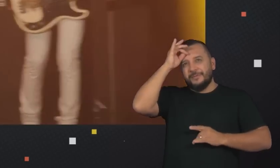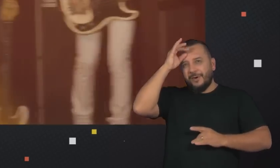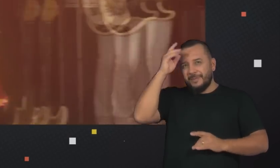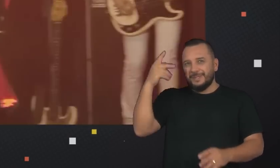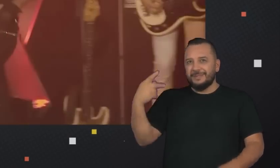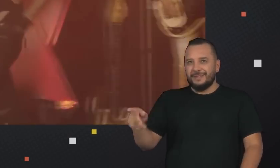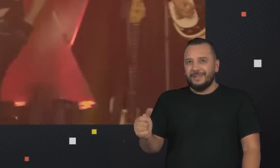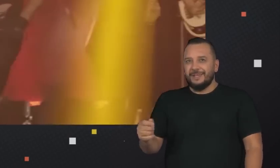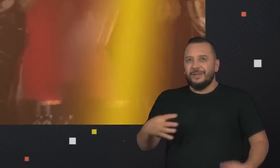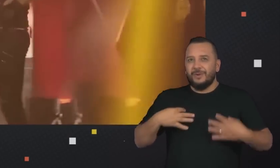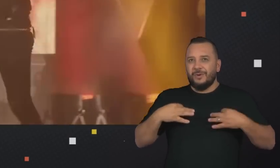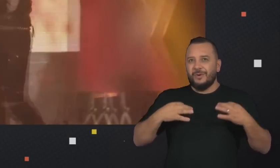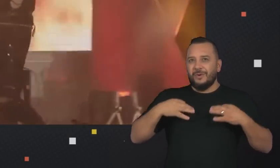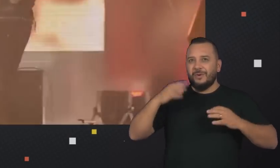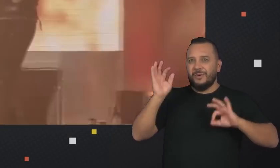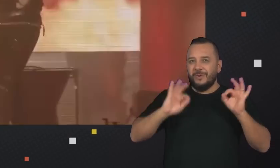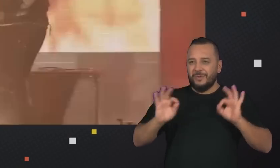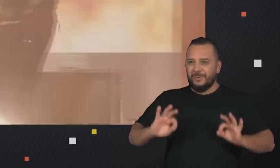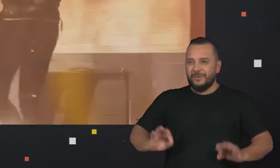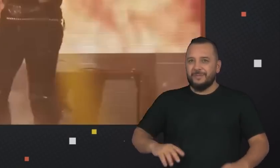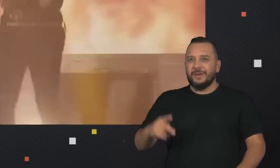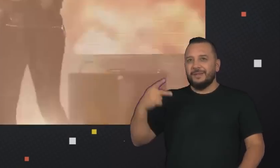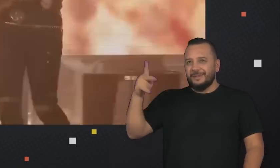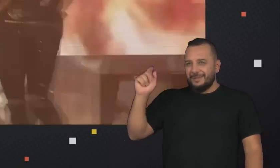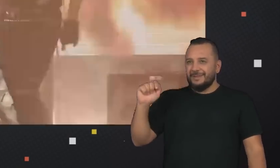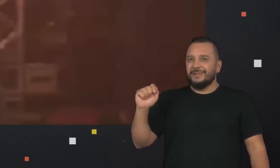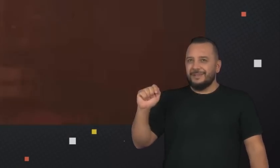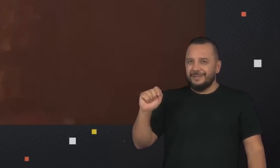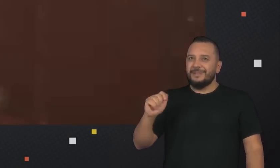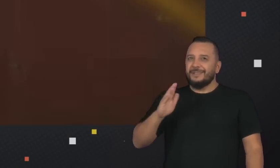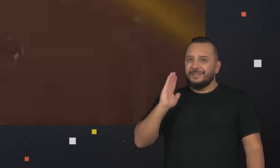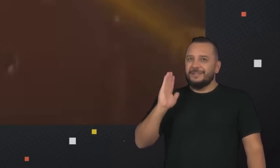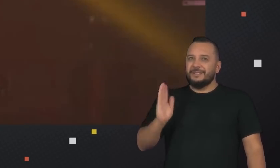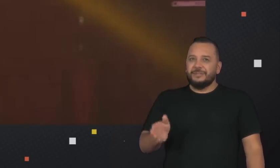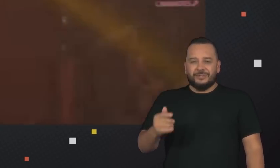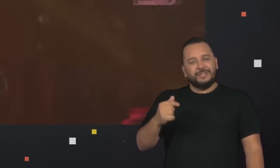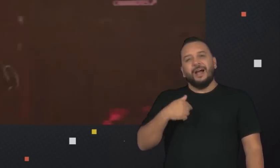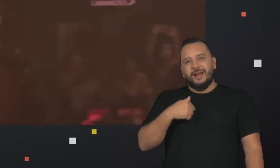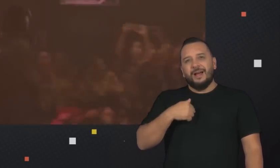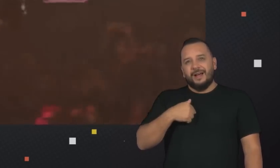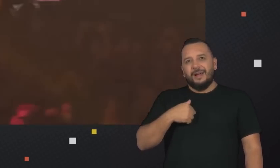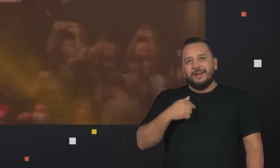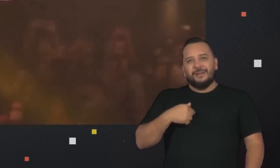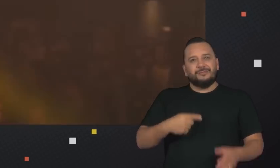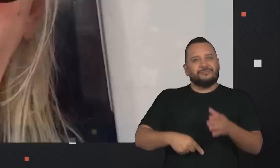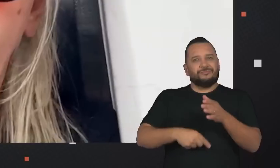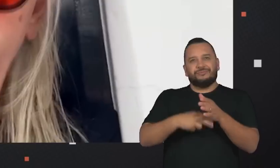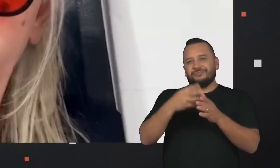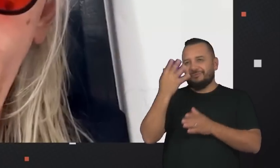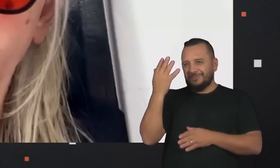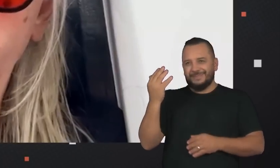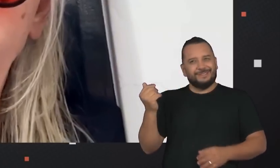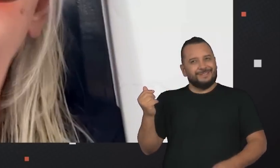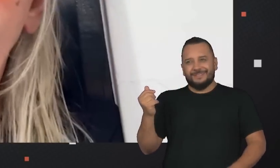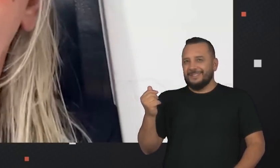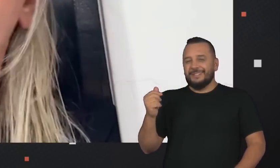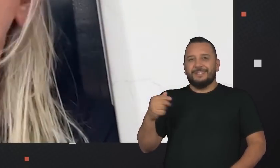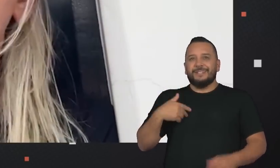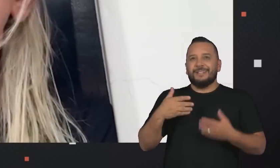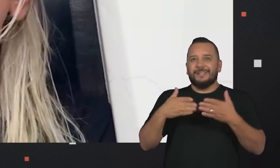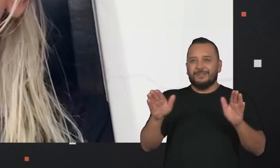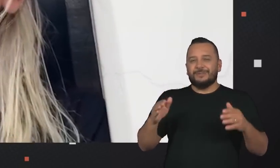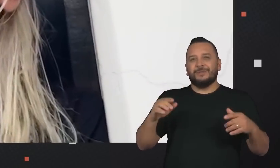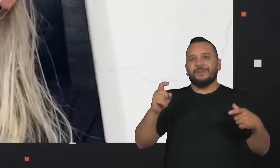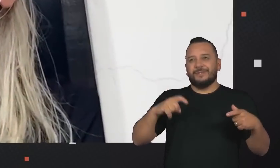os figurinos. Aí acompanho toda a carreira dele, toquei com ele várias vezes. Depois do lançamento do disco, que foi